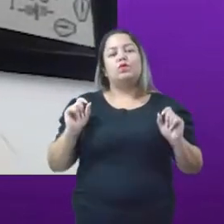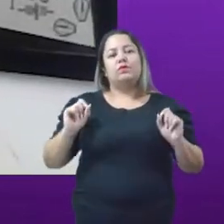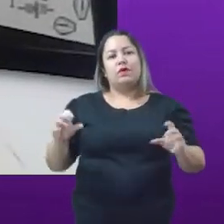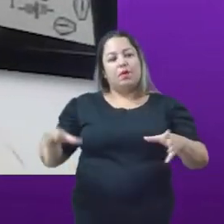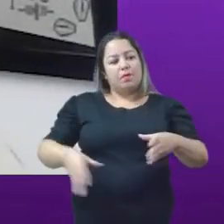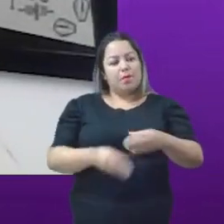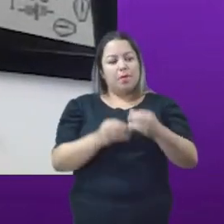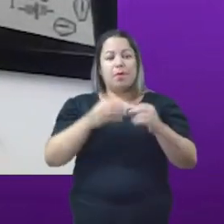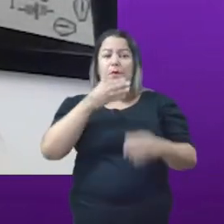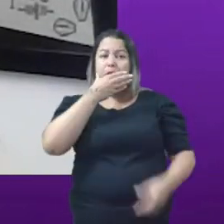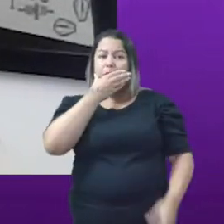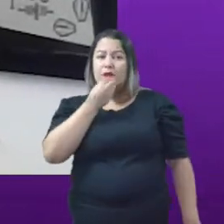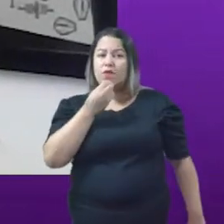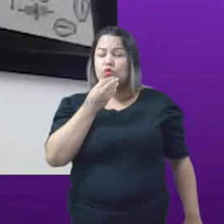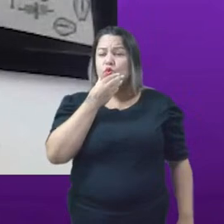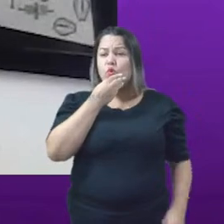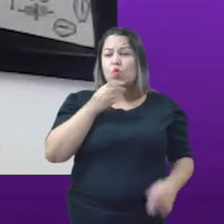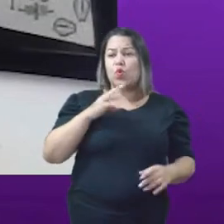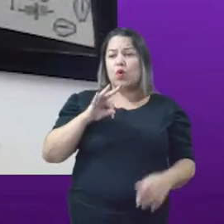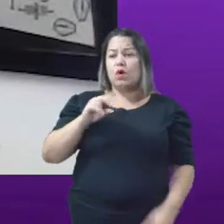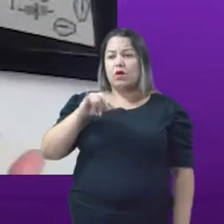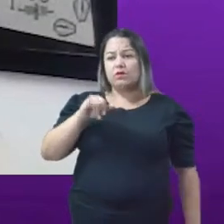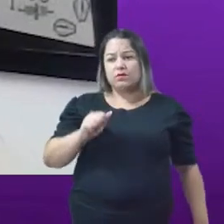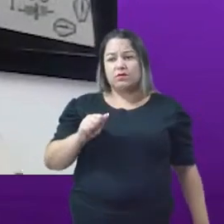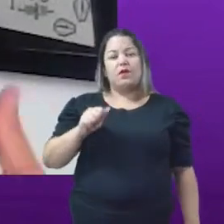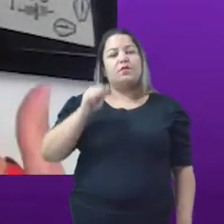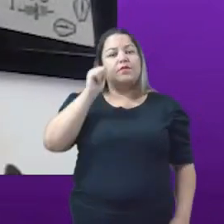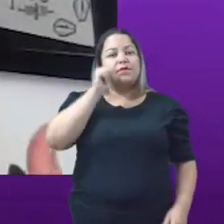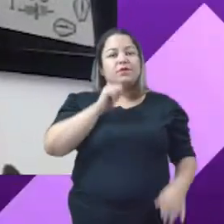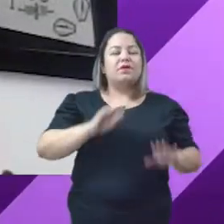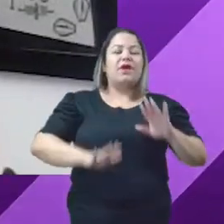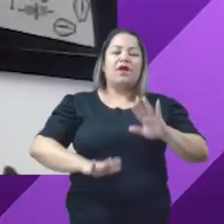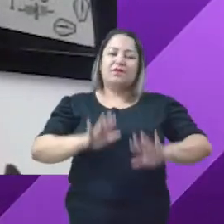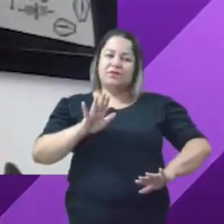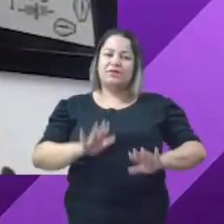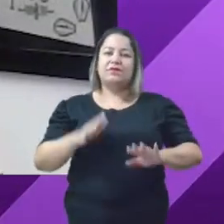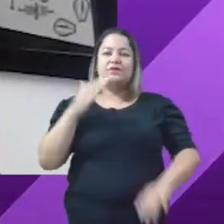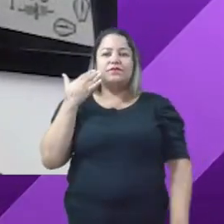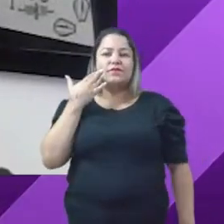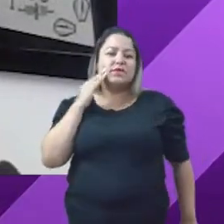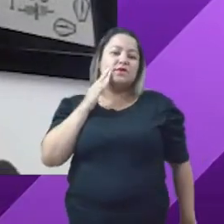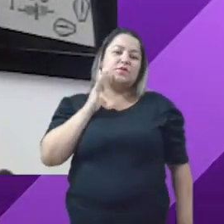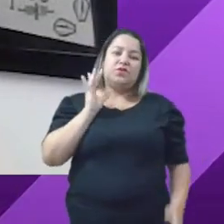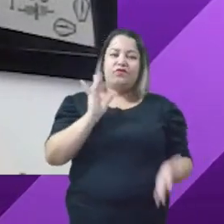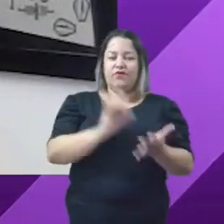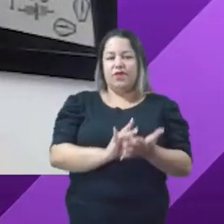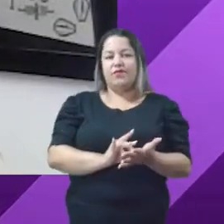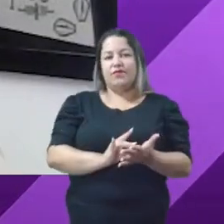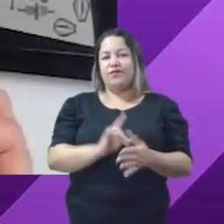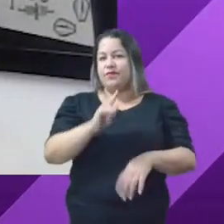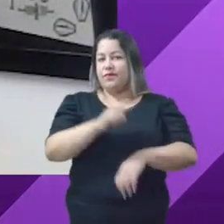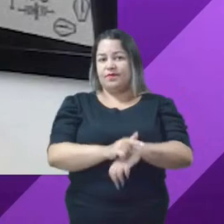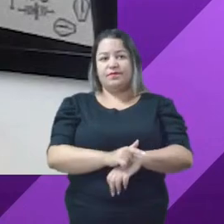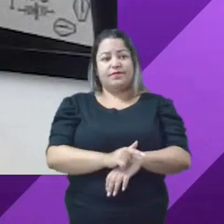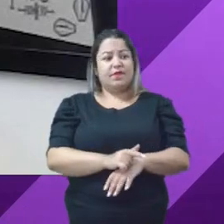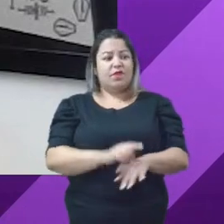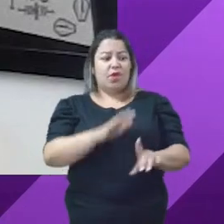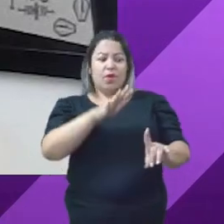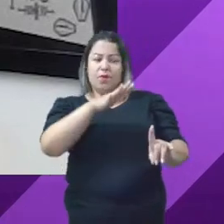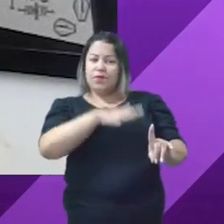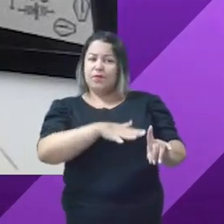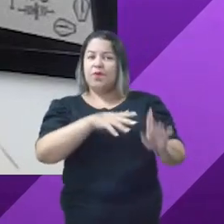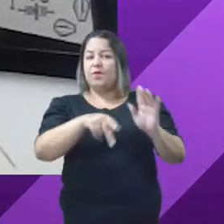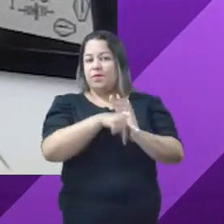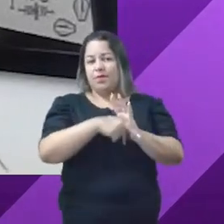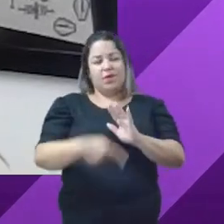né, uma masculinidade tóxica. Isso tudo faz com que as mulheres, às vezes entendam que de fato o papel da submissão é o papel